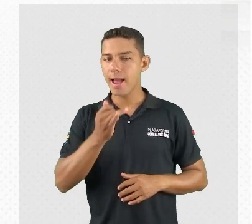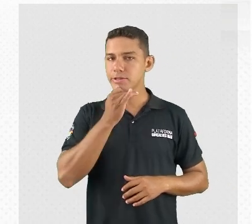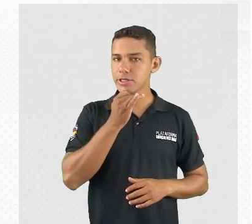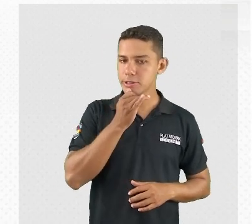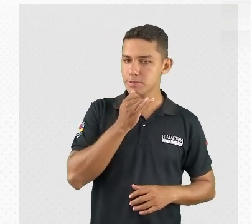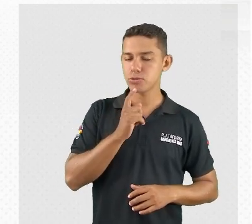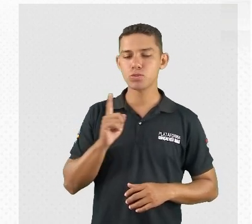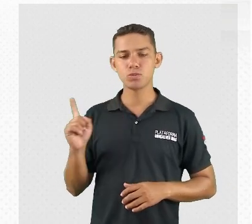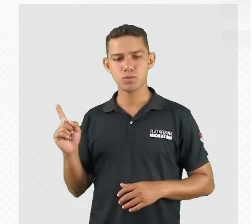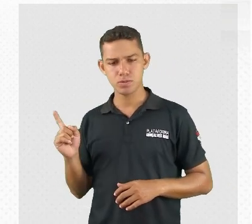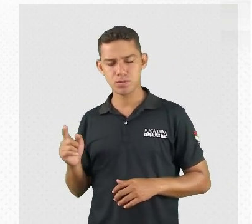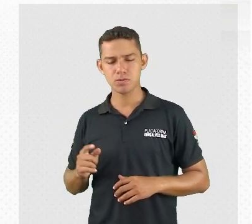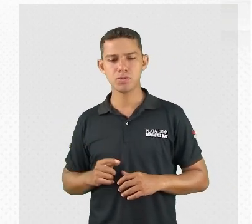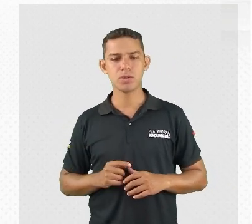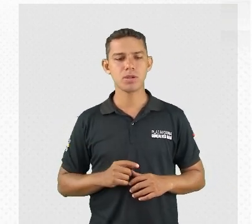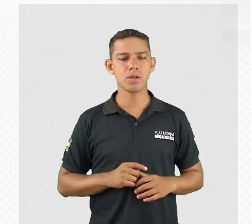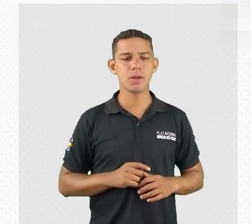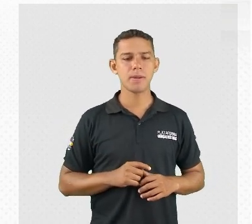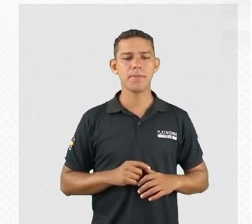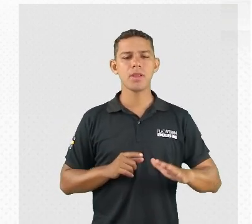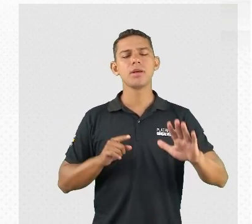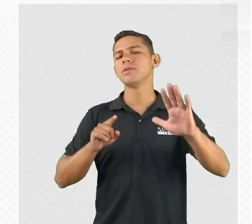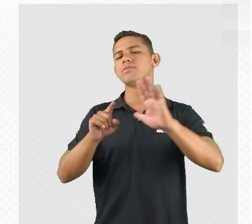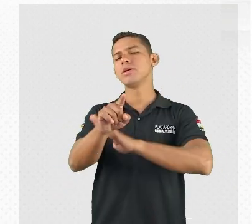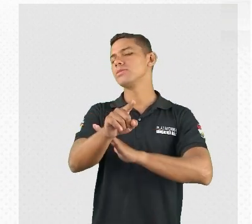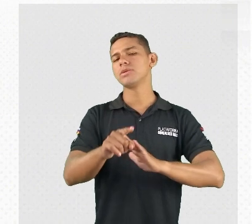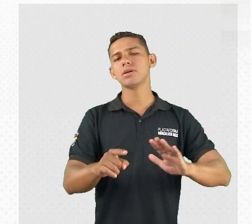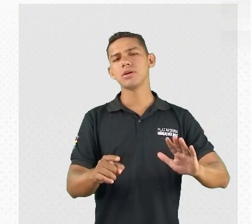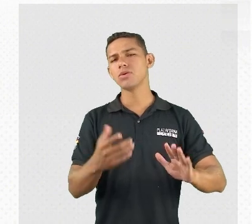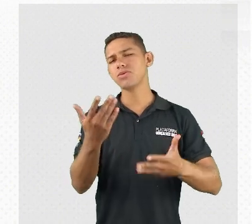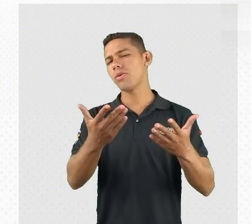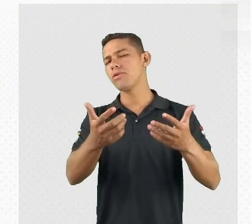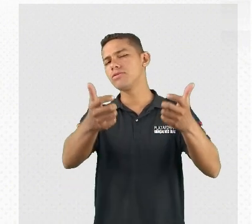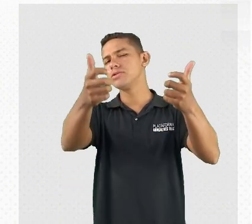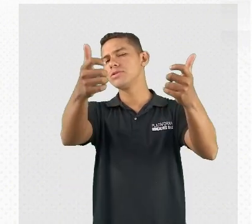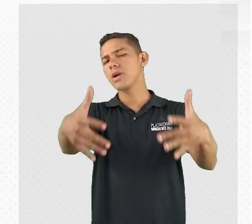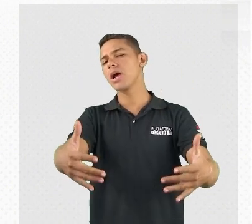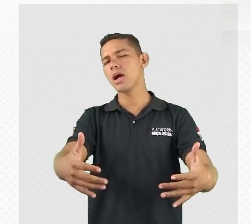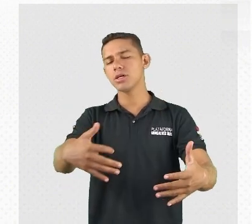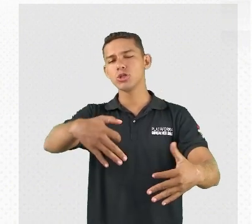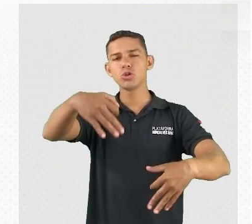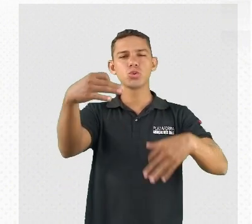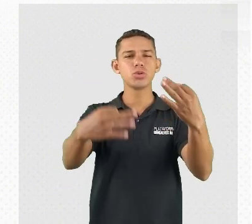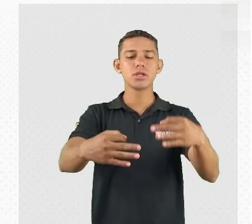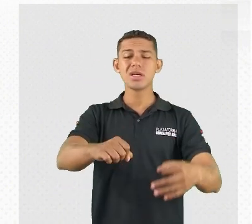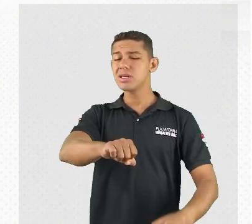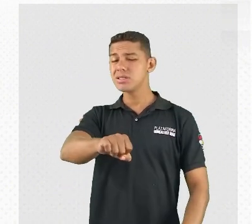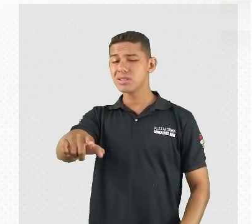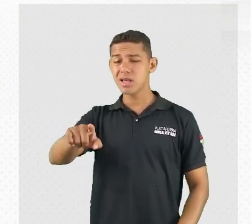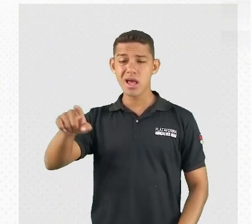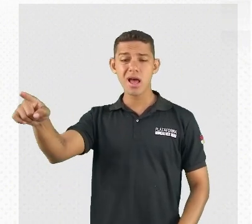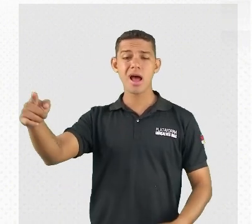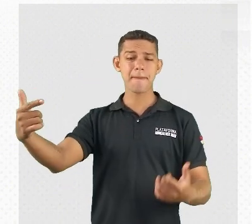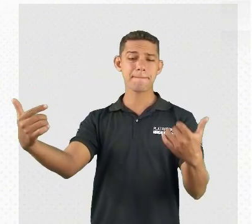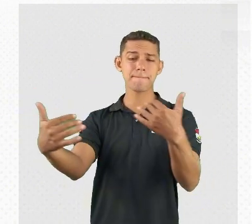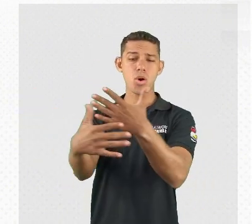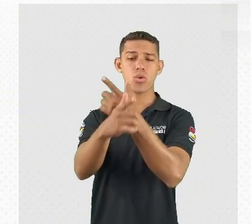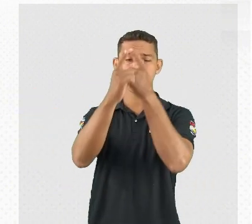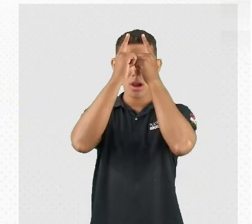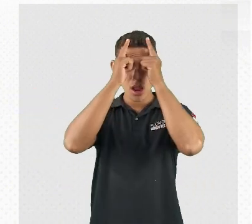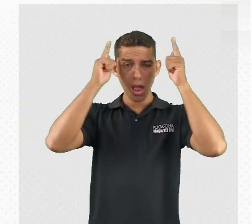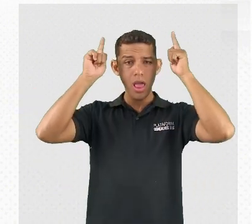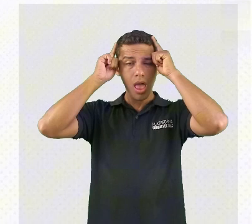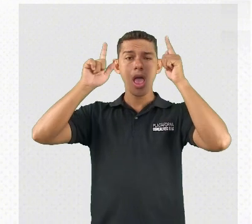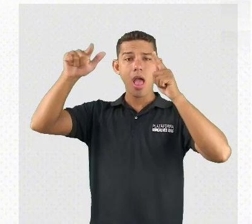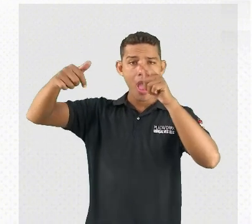aí surge uma questão. Como falar em justiça se a polis grega é escravista? No caso aqui, a escravidão repousa numa lei